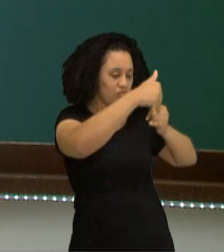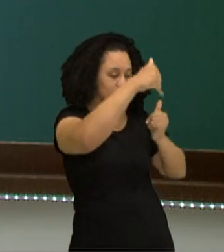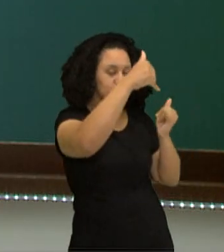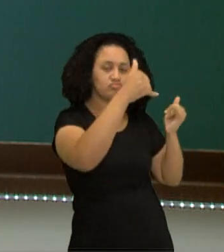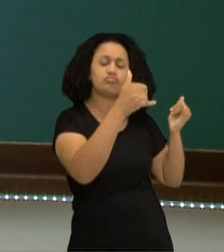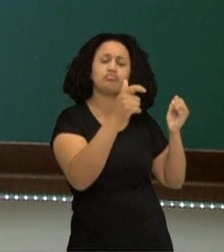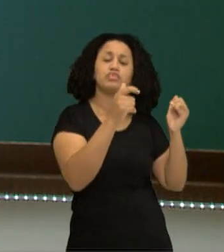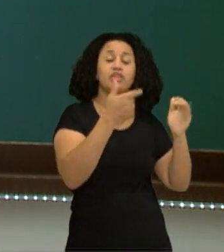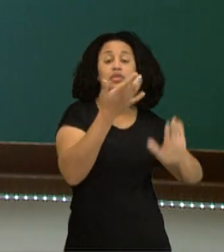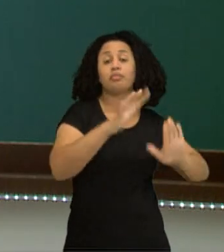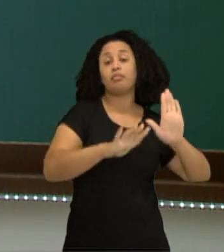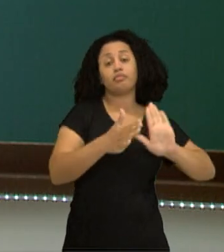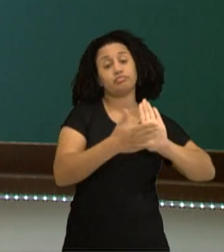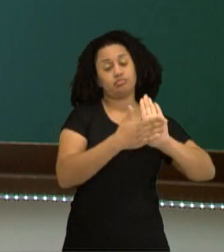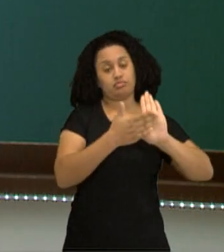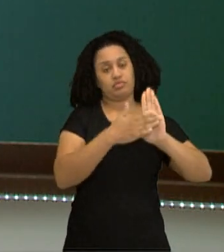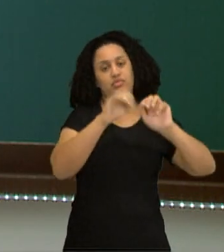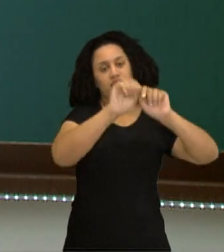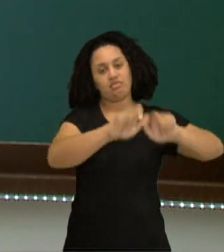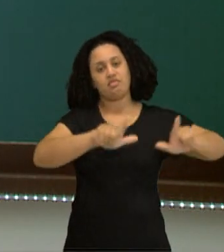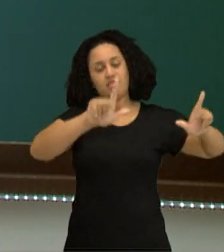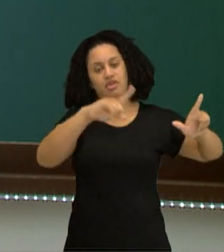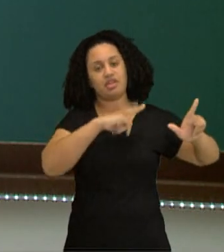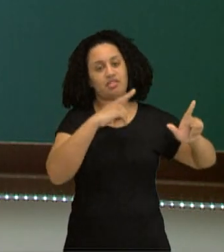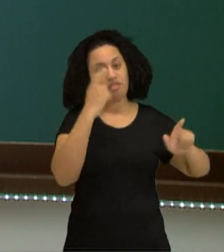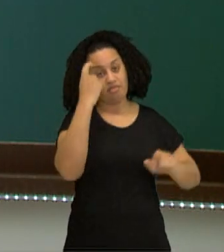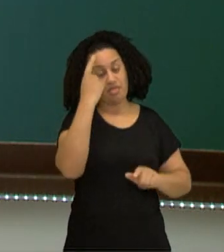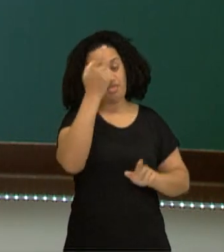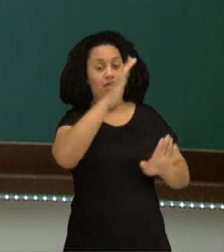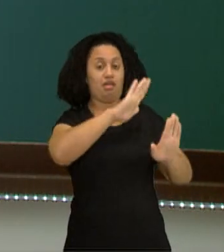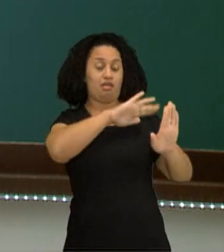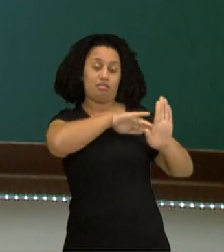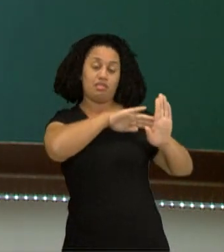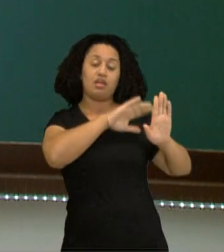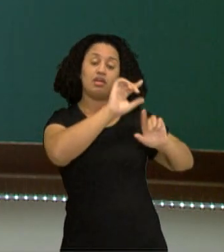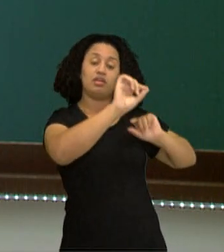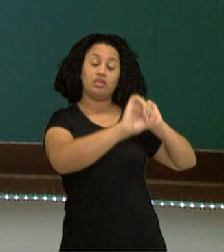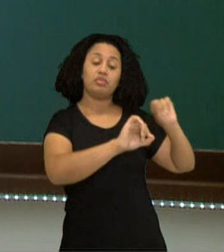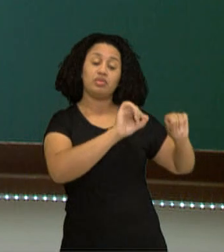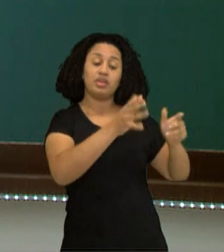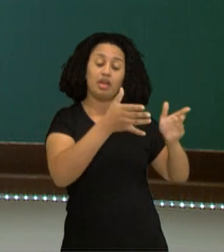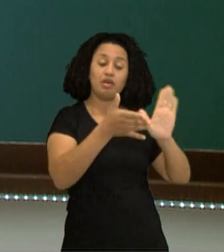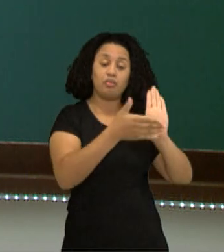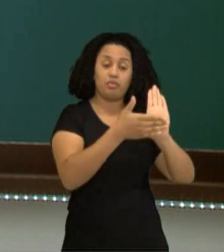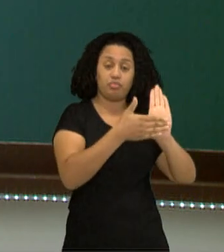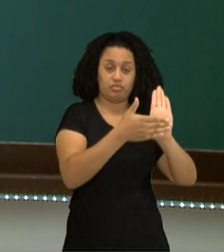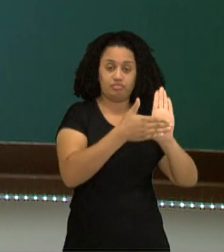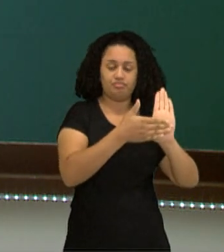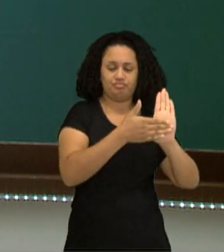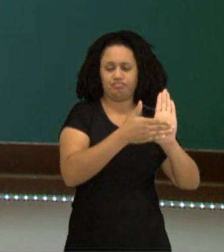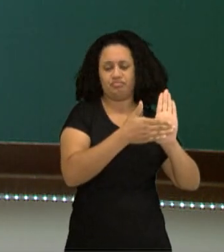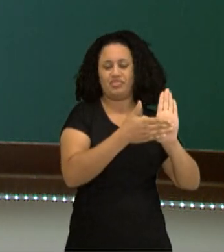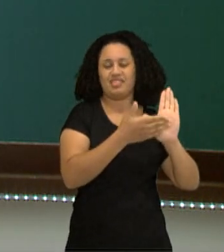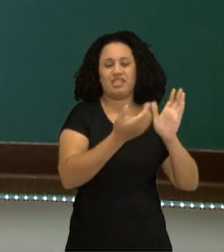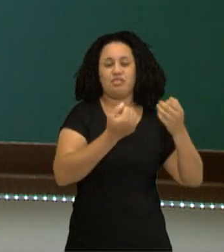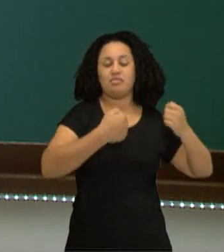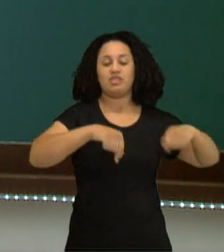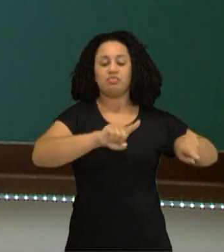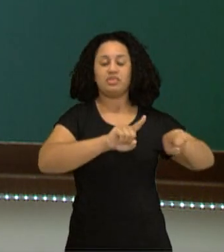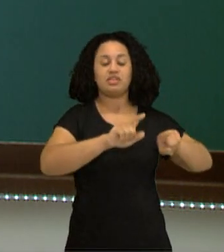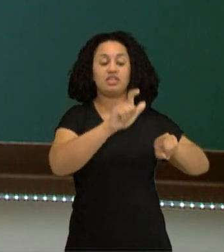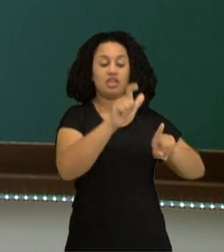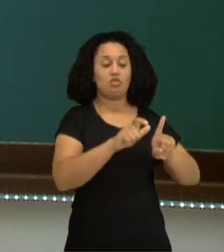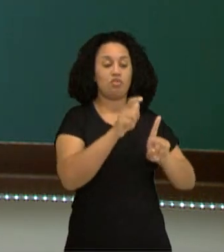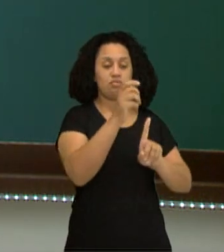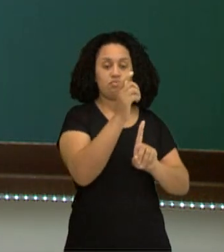depende da proposta, Claro que tem uma ideia por detrás do trabalho que vai ser proposto. Então, não necessariamente eu preciso ter ali um